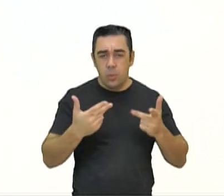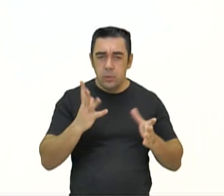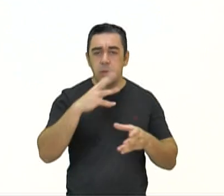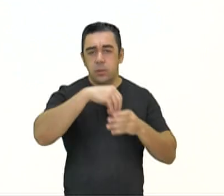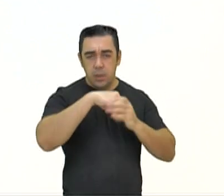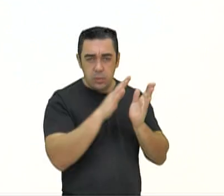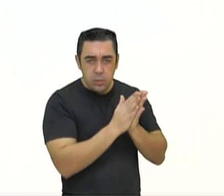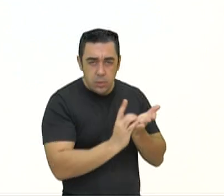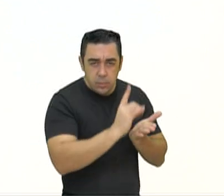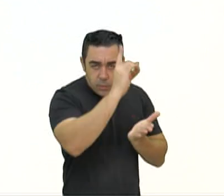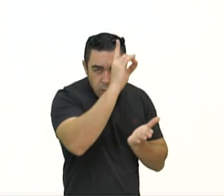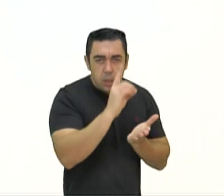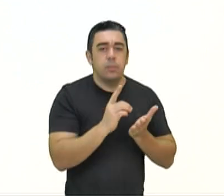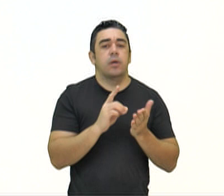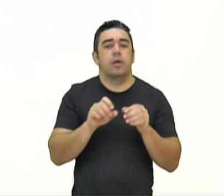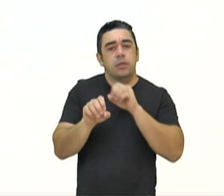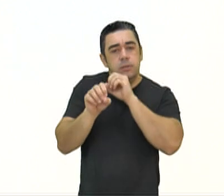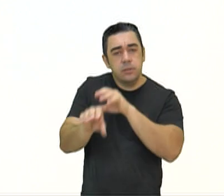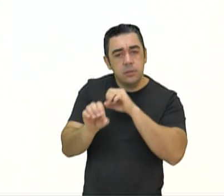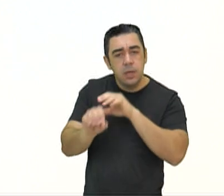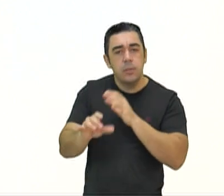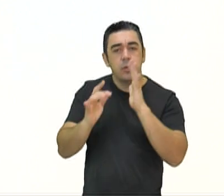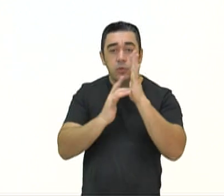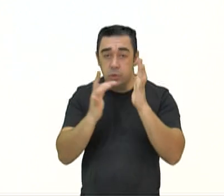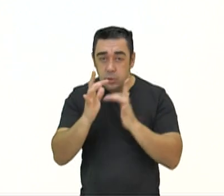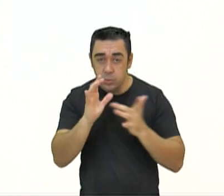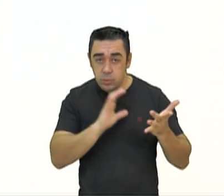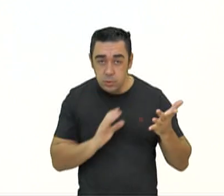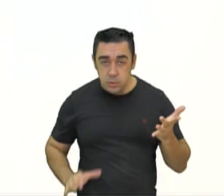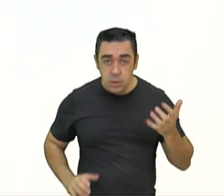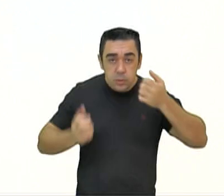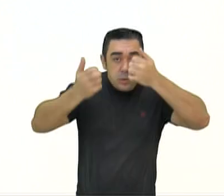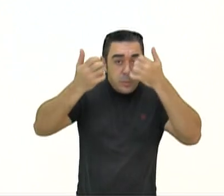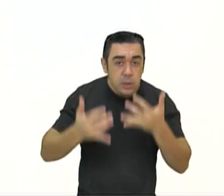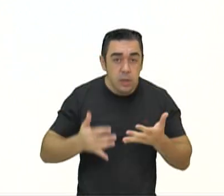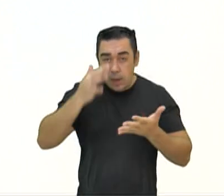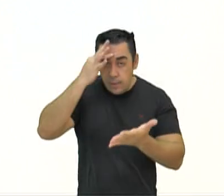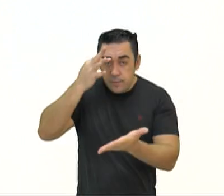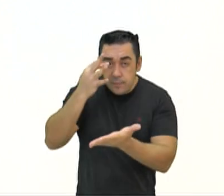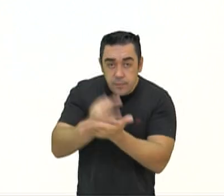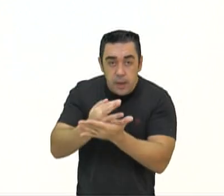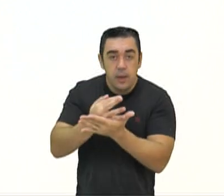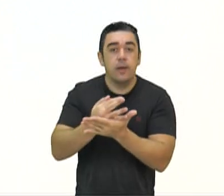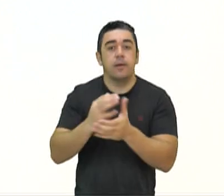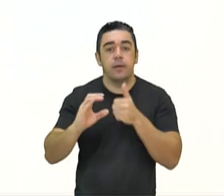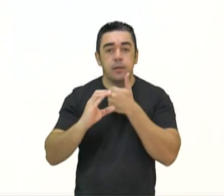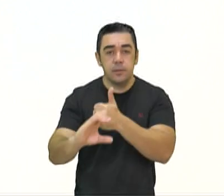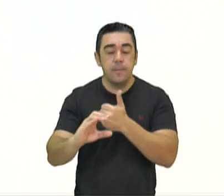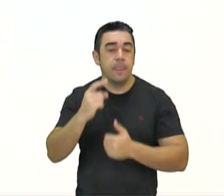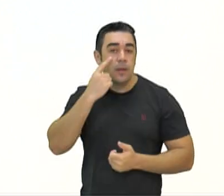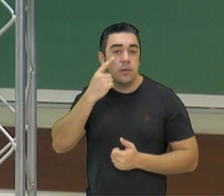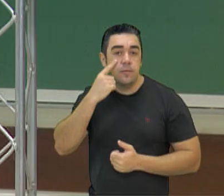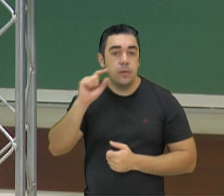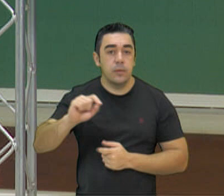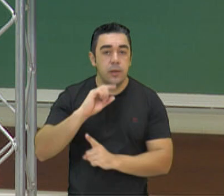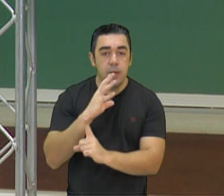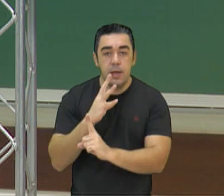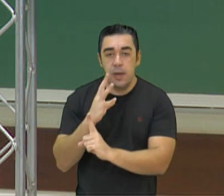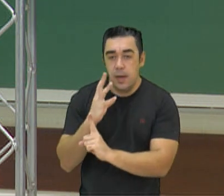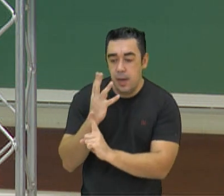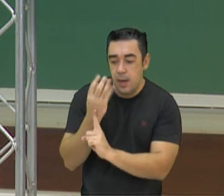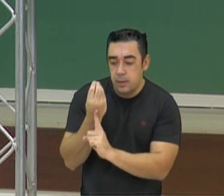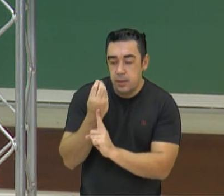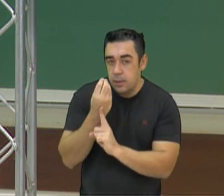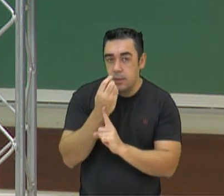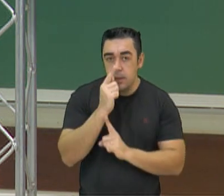ensinamentos de Jesus Cristo, falando sobre a fé cristã. Assim como temos a arte grega que falava sobre a fé e